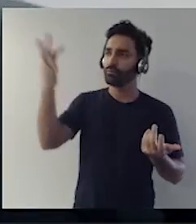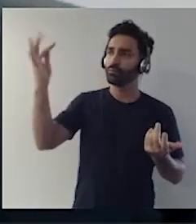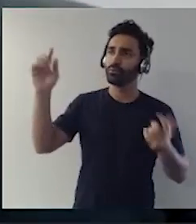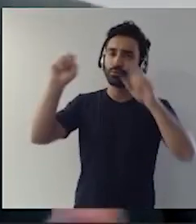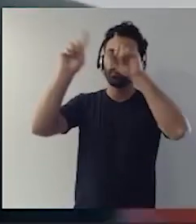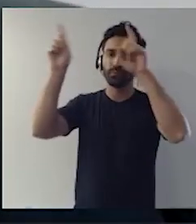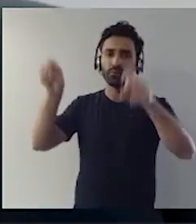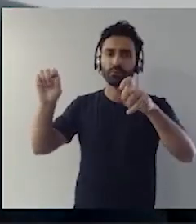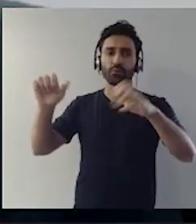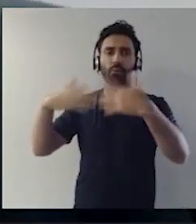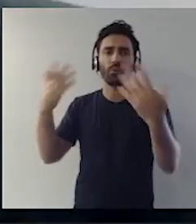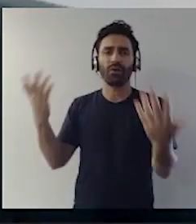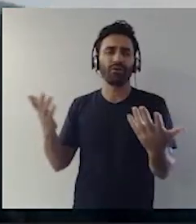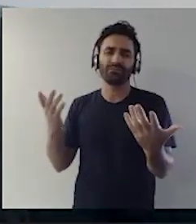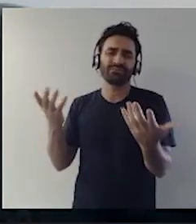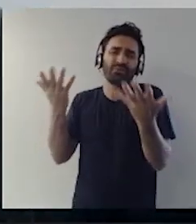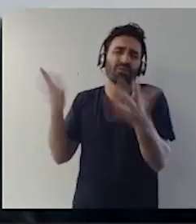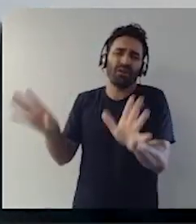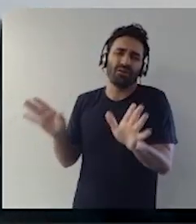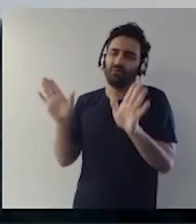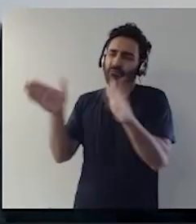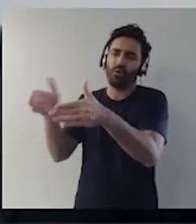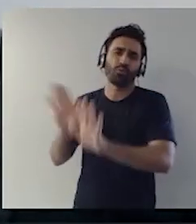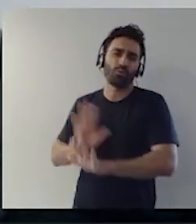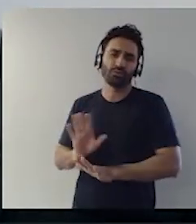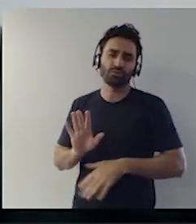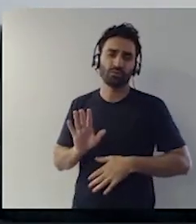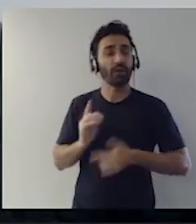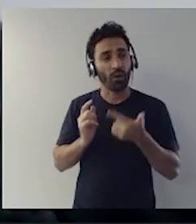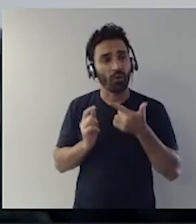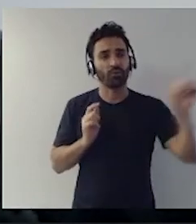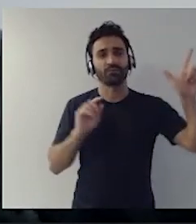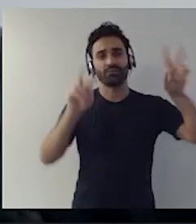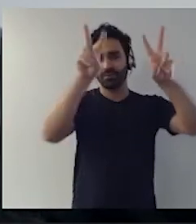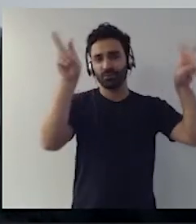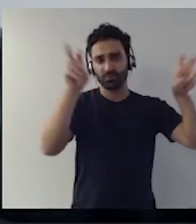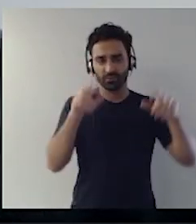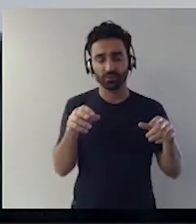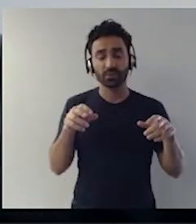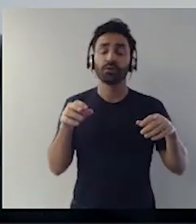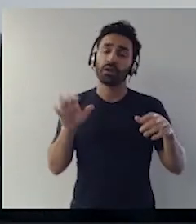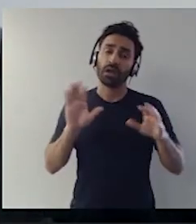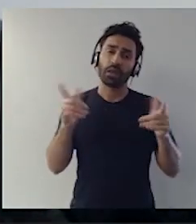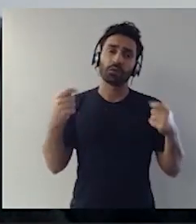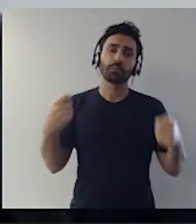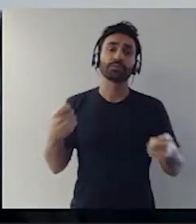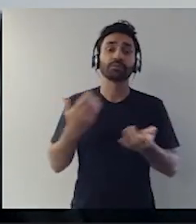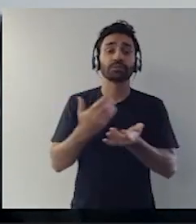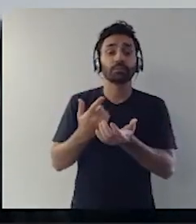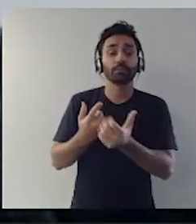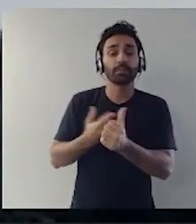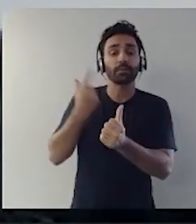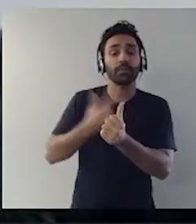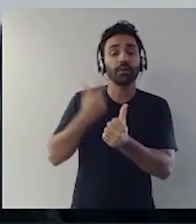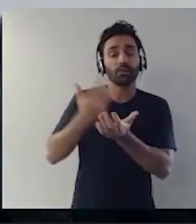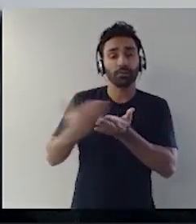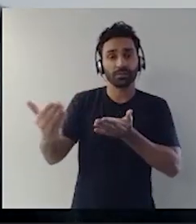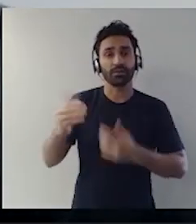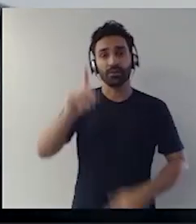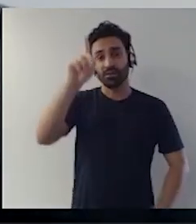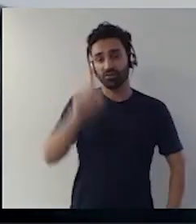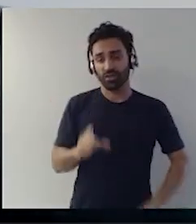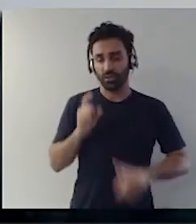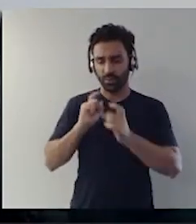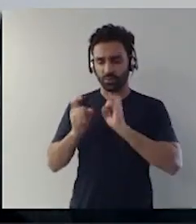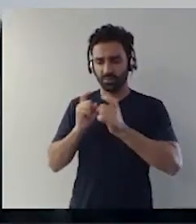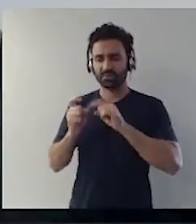iremos, mas é algo mais ou menos nesse sentido. Tem que ter um ponto de partida. E eu costumo pensar que o direito